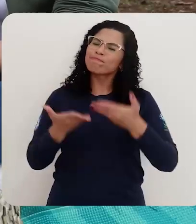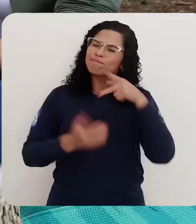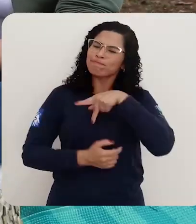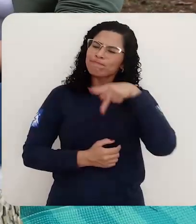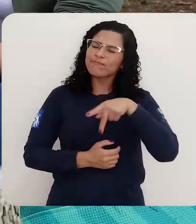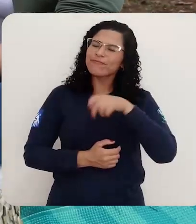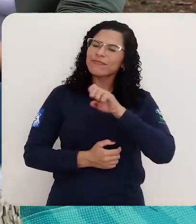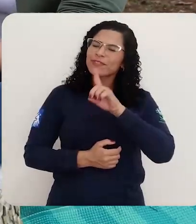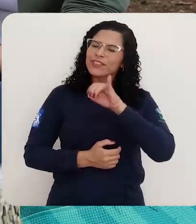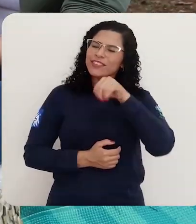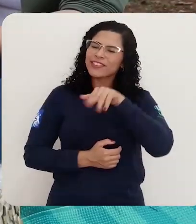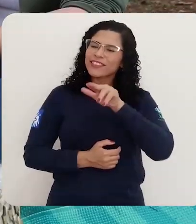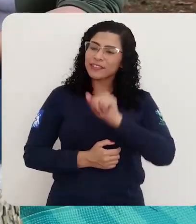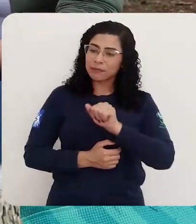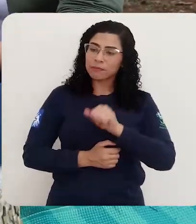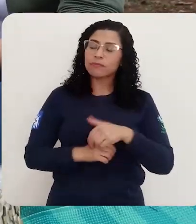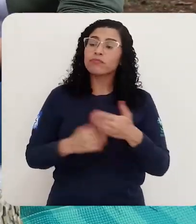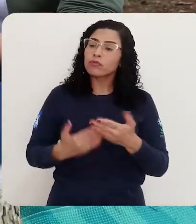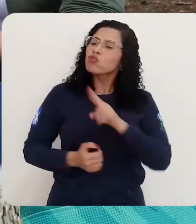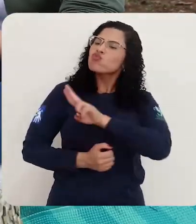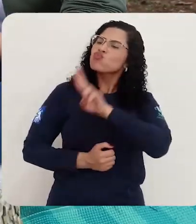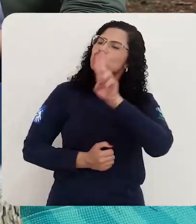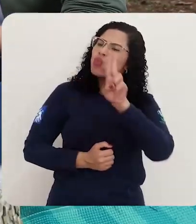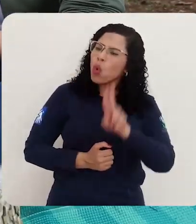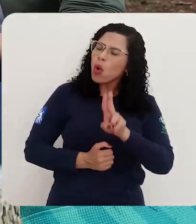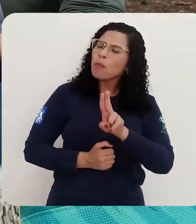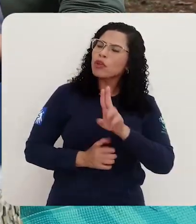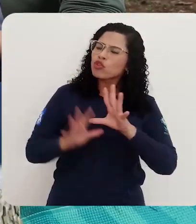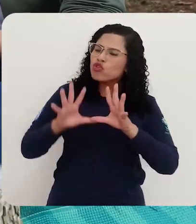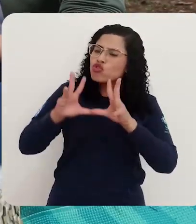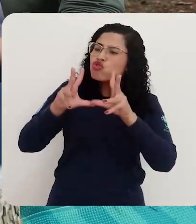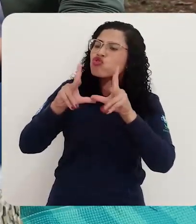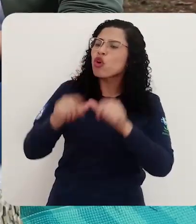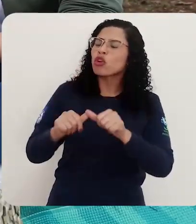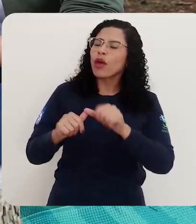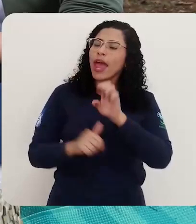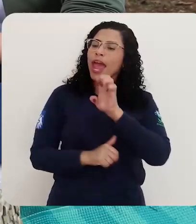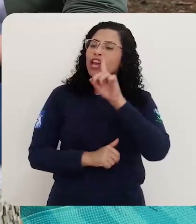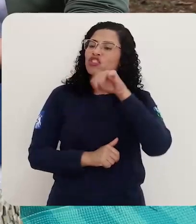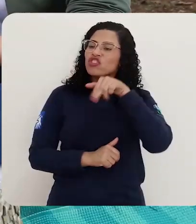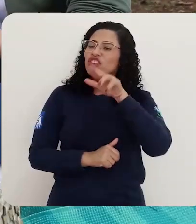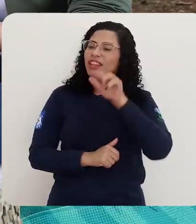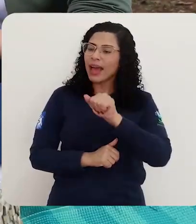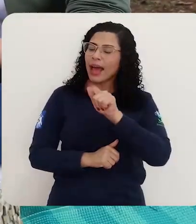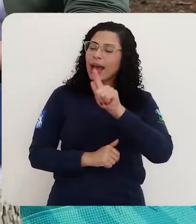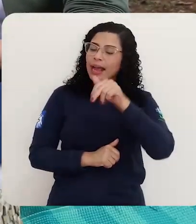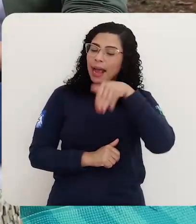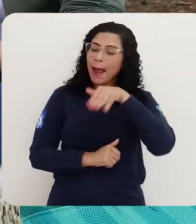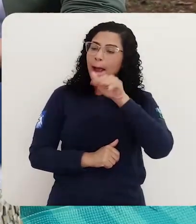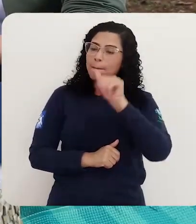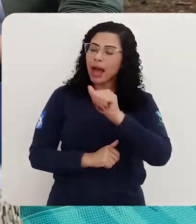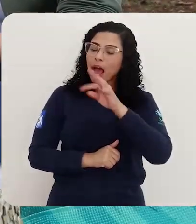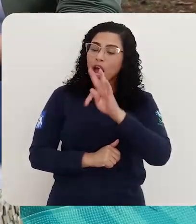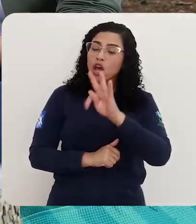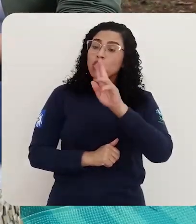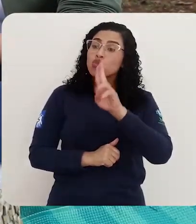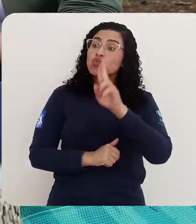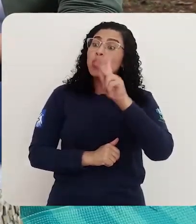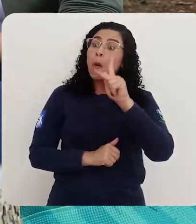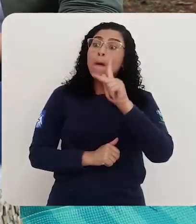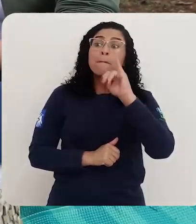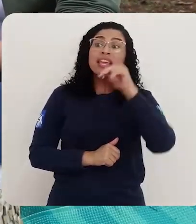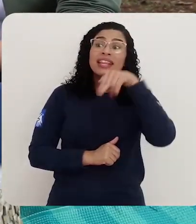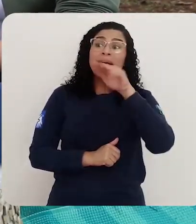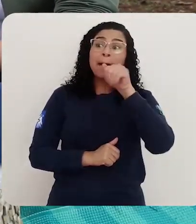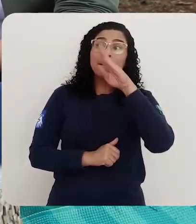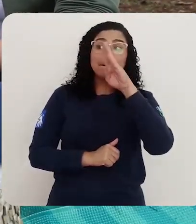Obrigada, Tudo Jane. bem? Tudo bom. Que bom. Edna, seu nome completo é Edna Gama Tupinambá, está correto? Isso mesmo,